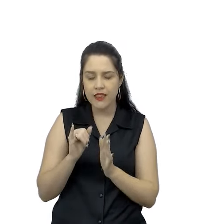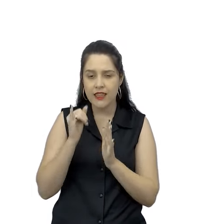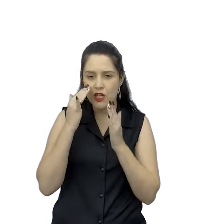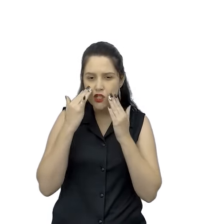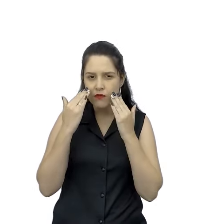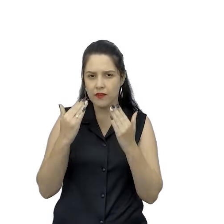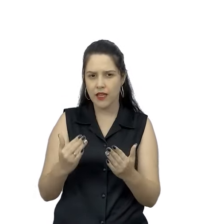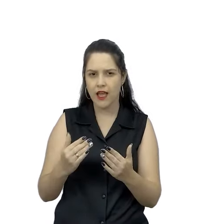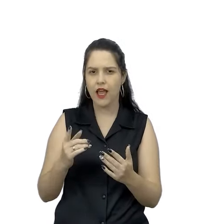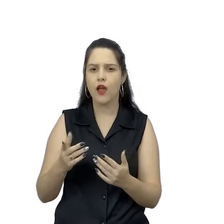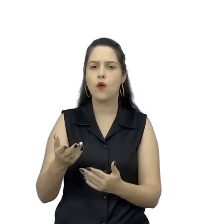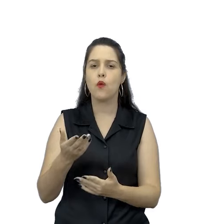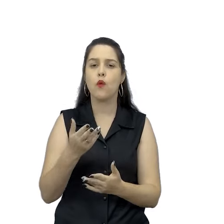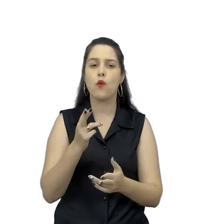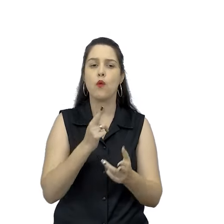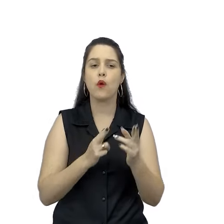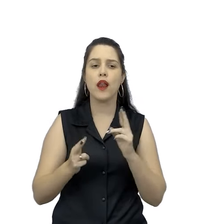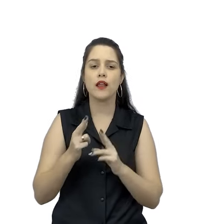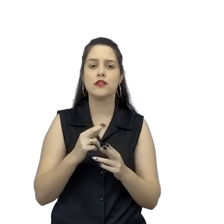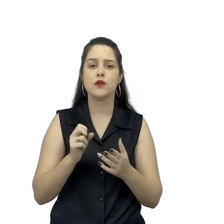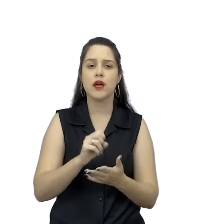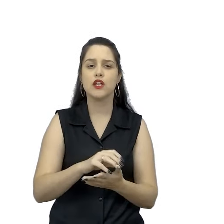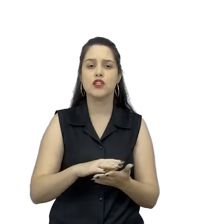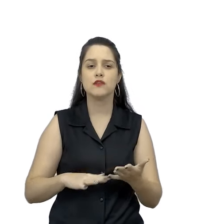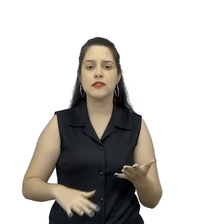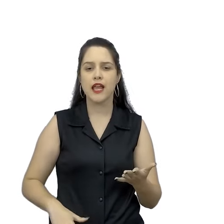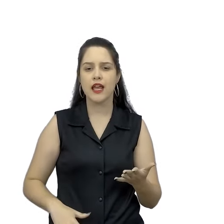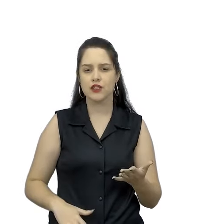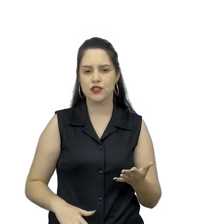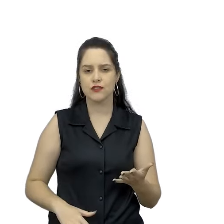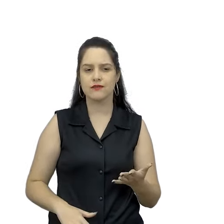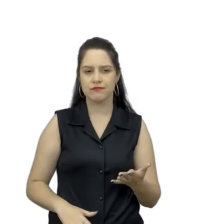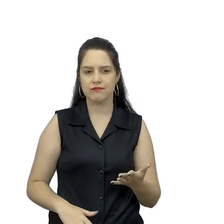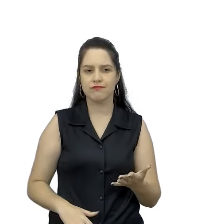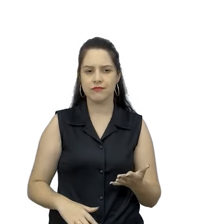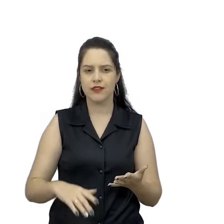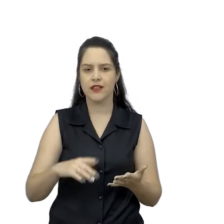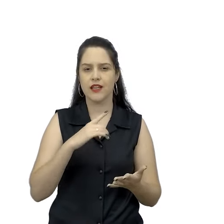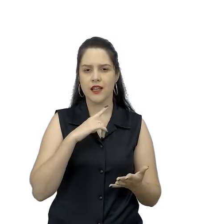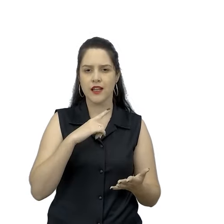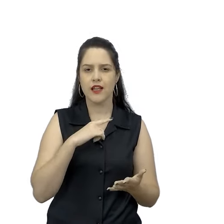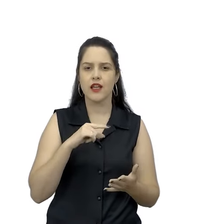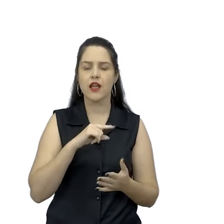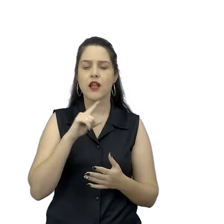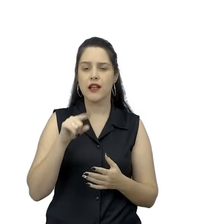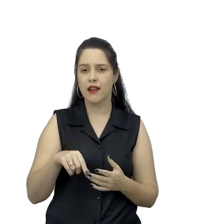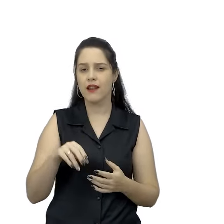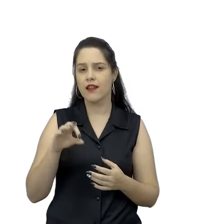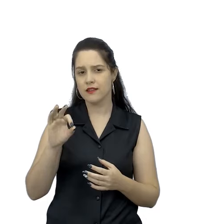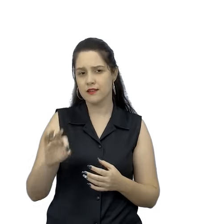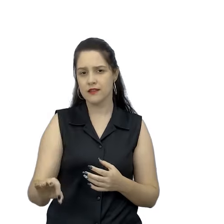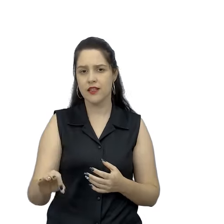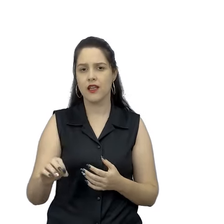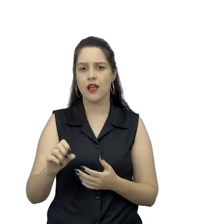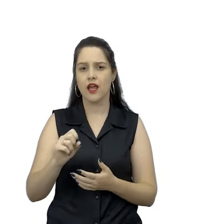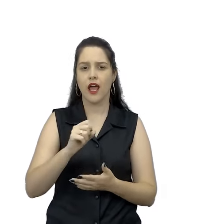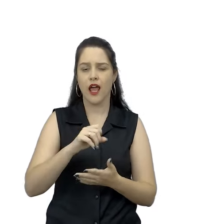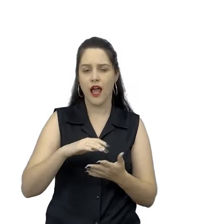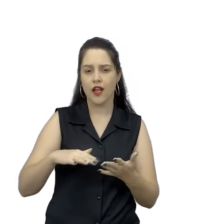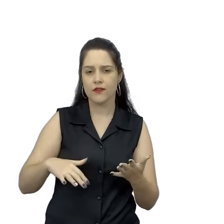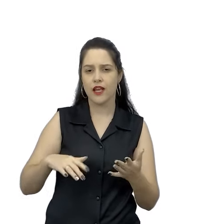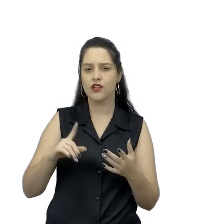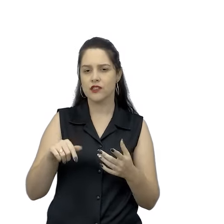né, com relação à habilidade essencial. E que ele faça ali, dentro da sua proposta, um mapeamento das habilidades essenciais,